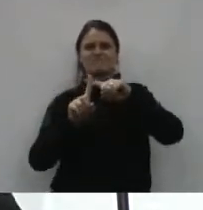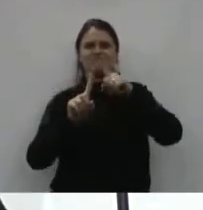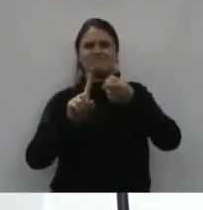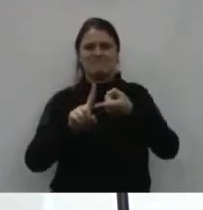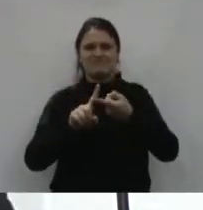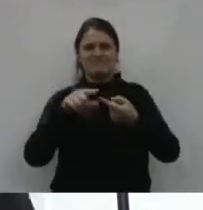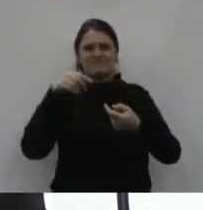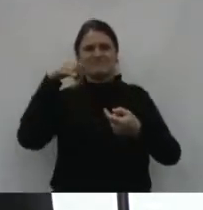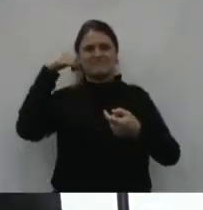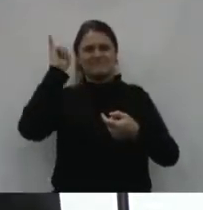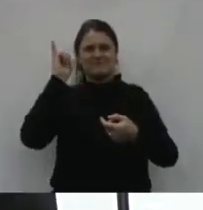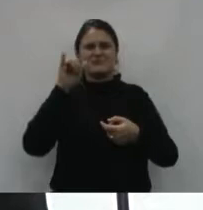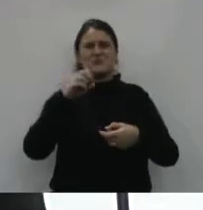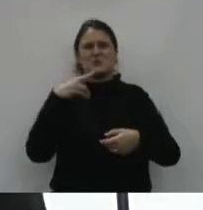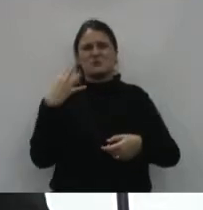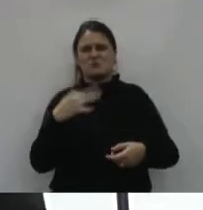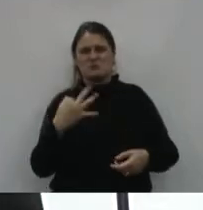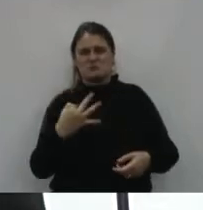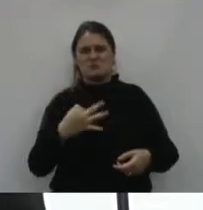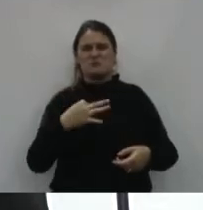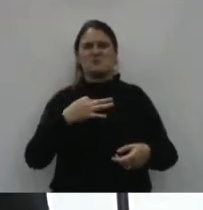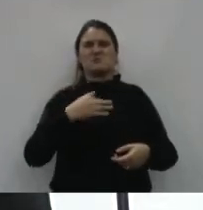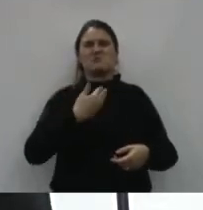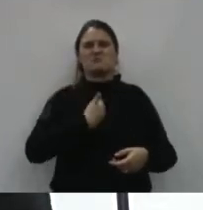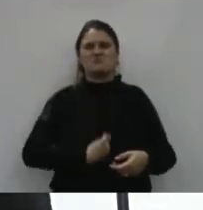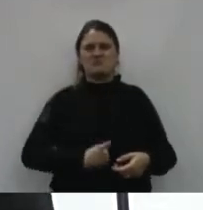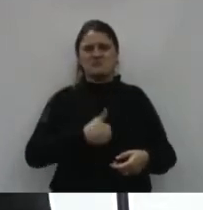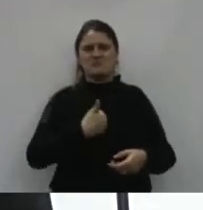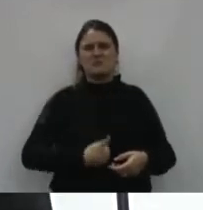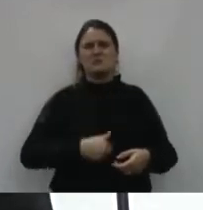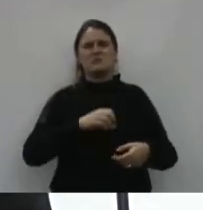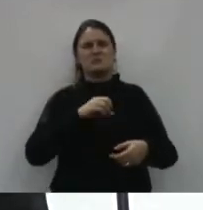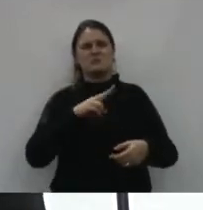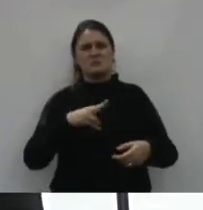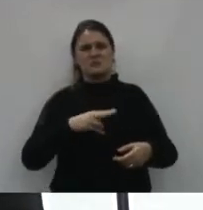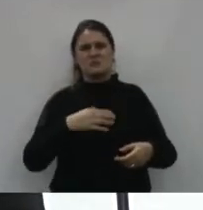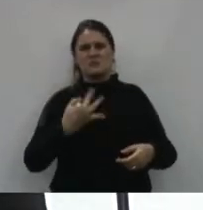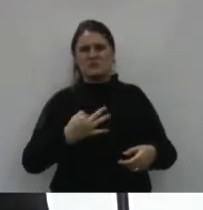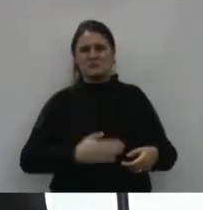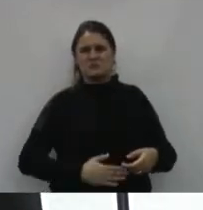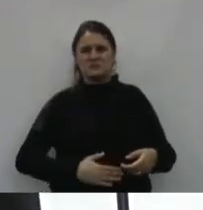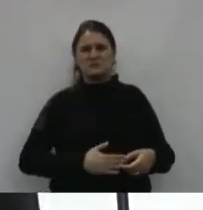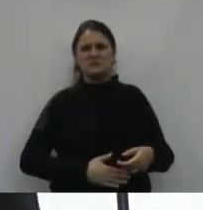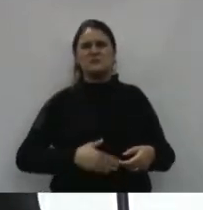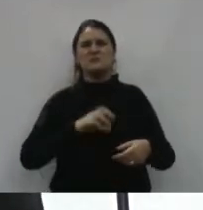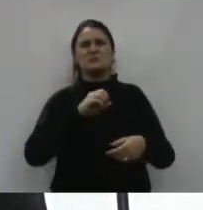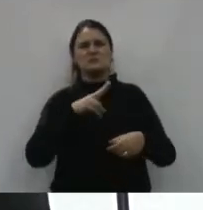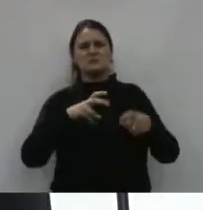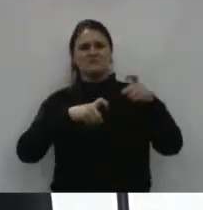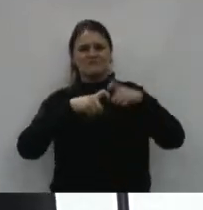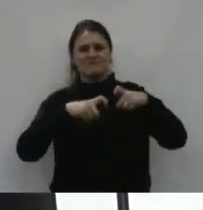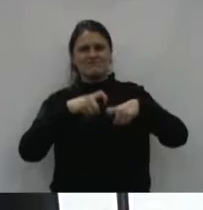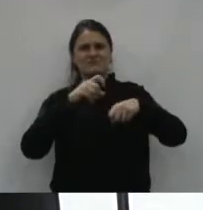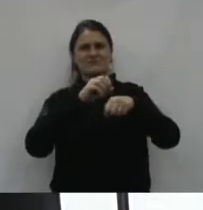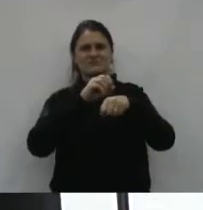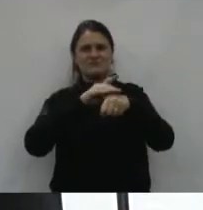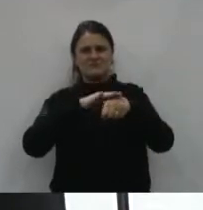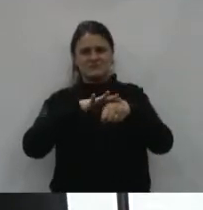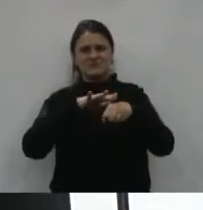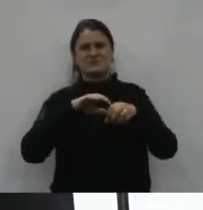queixas constantes de gastrite dor pélvica e hematomas e escoriações no corpo infecções e doenças sexualmente